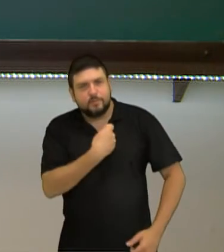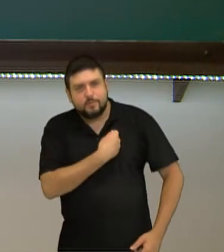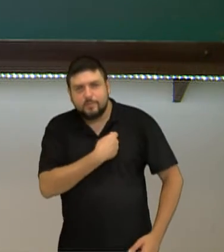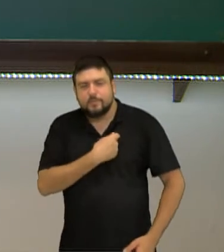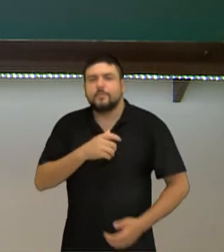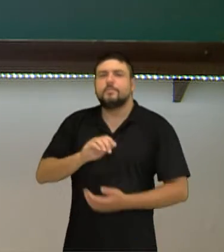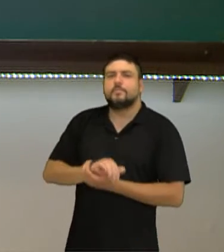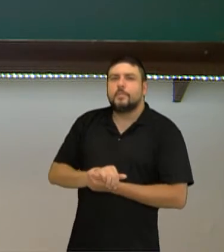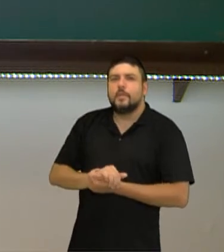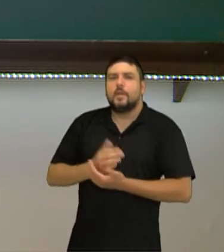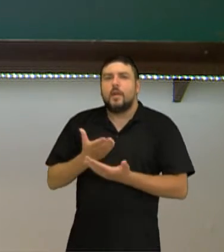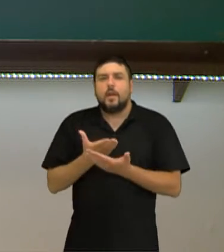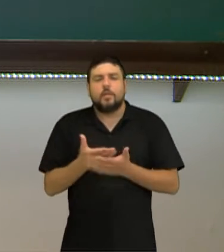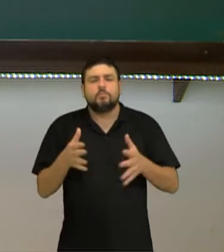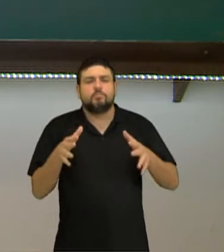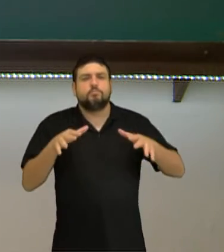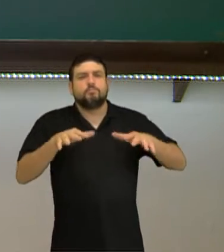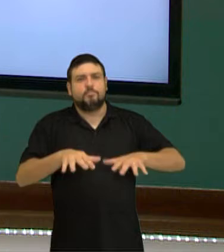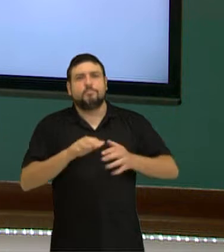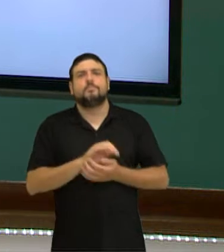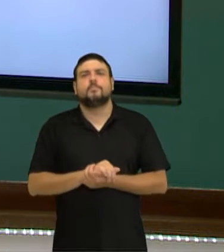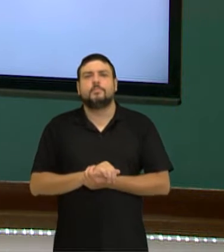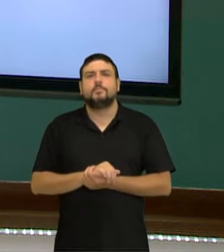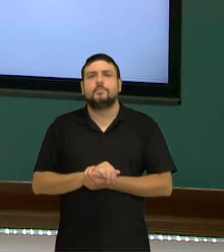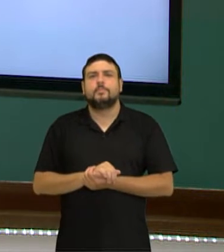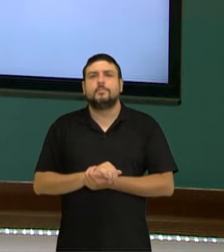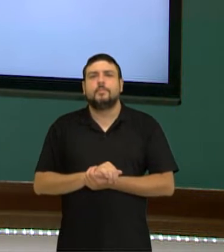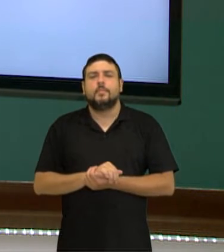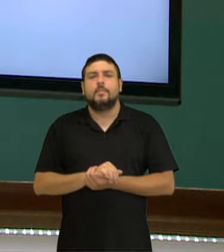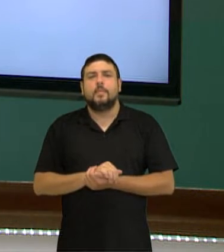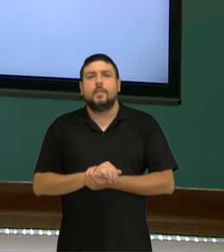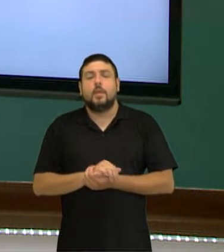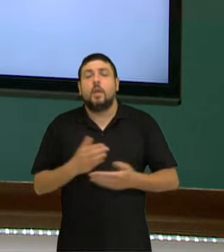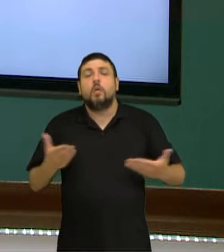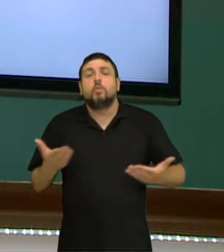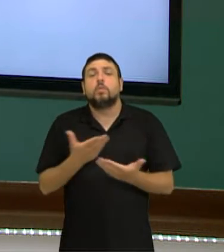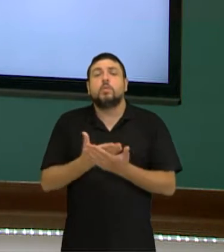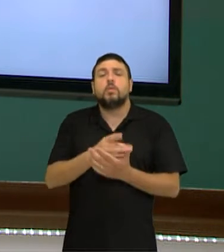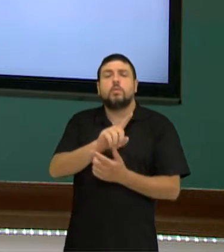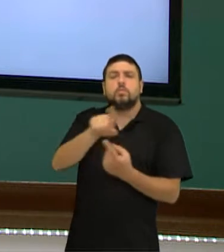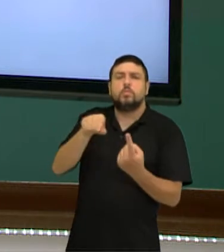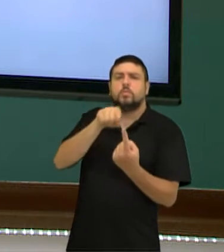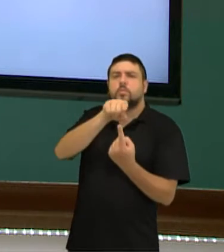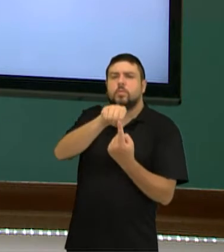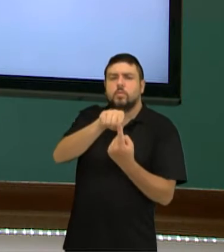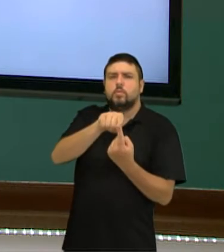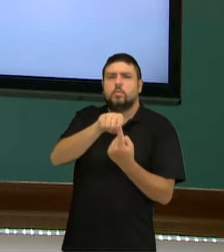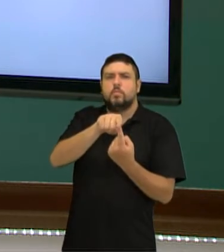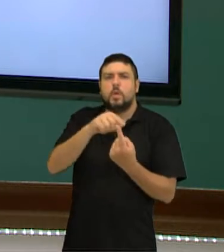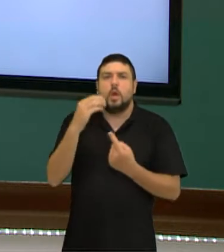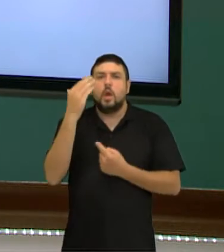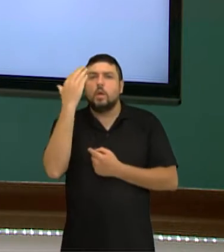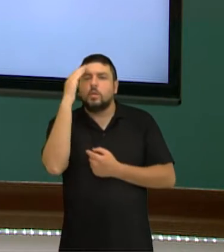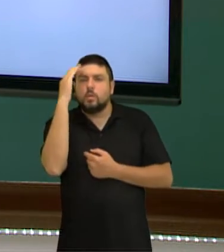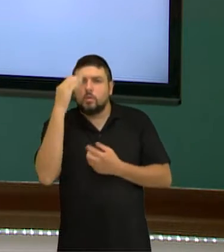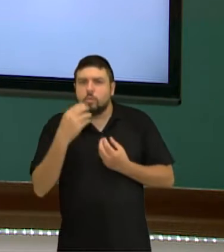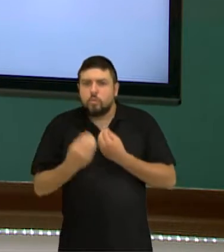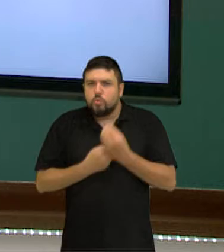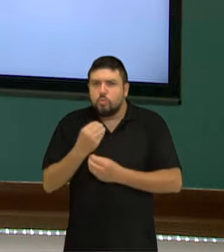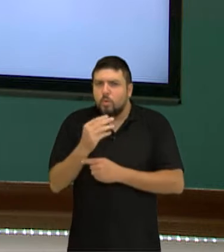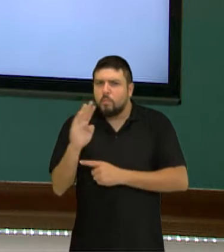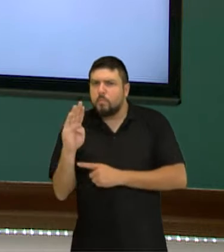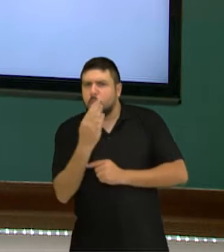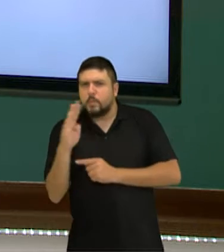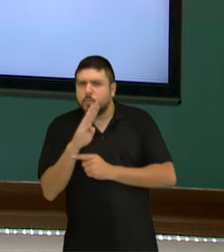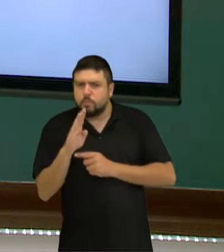mais inclusiva. O que nós vamos falar sobre a aula de hoje? Quais os objetivos, né? Compreender o movimento de exploração dos bandeirantes